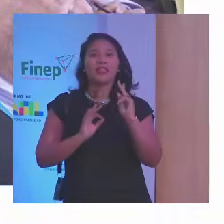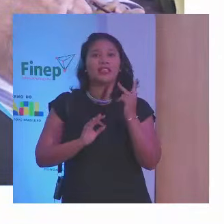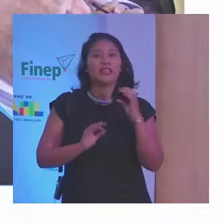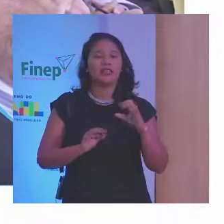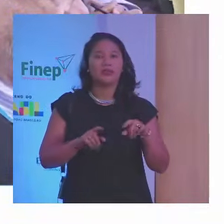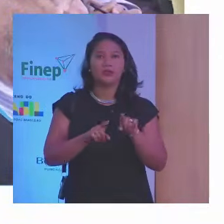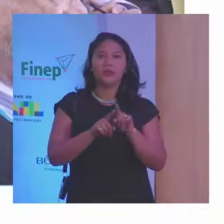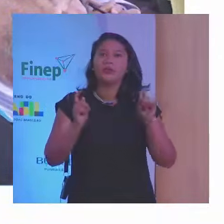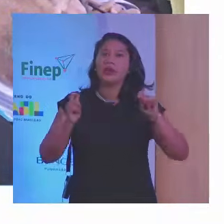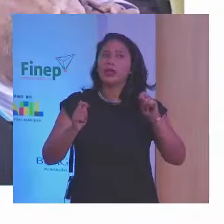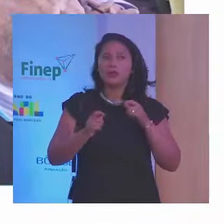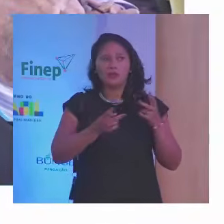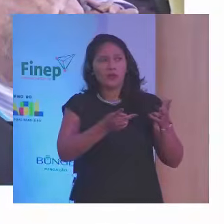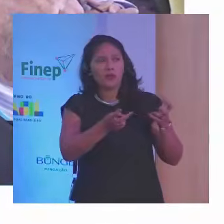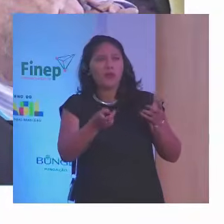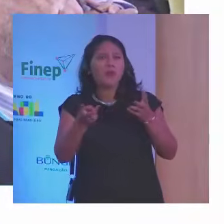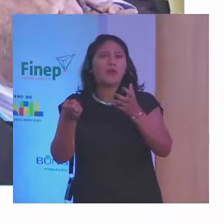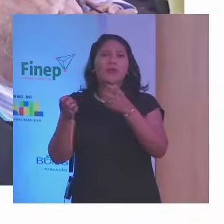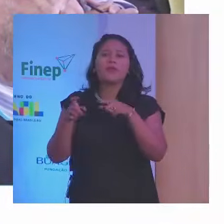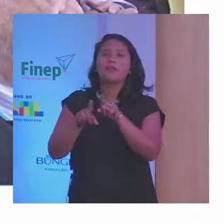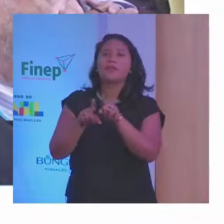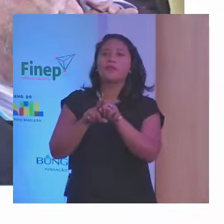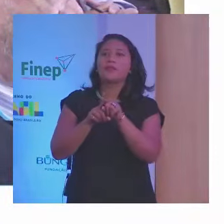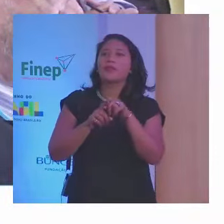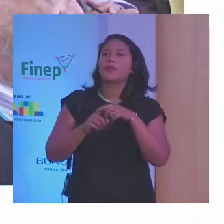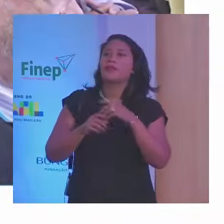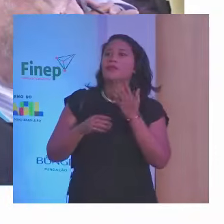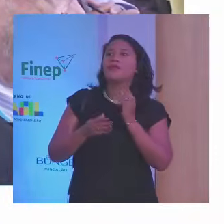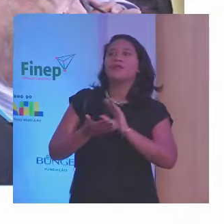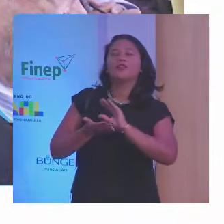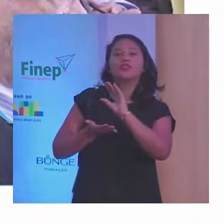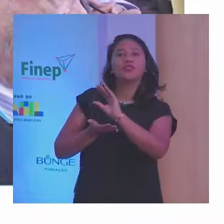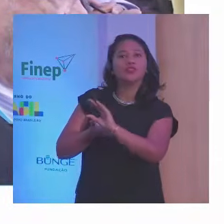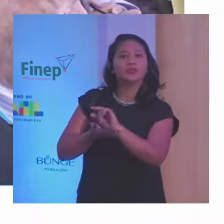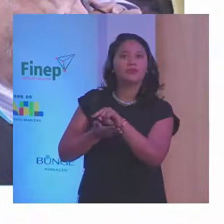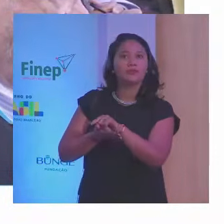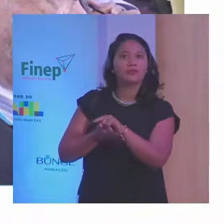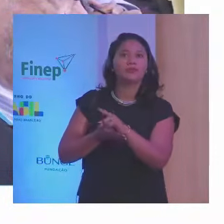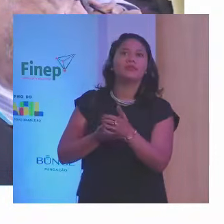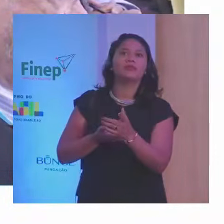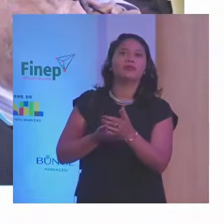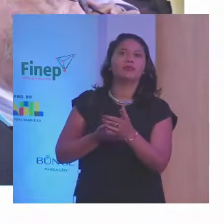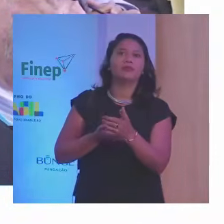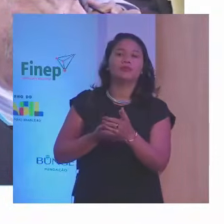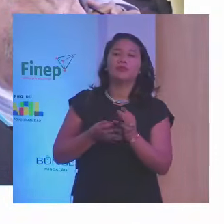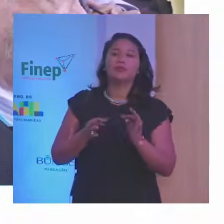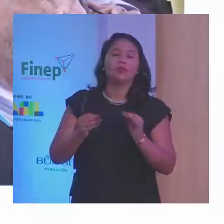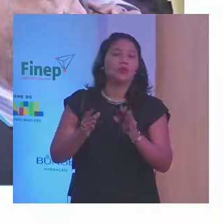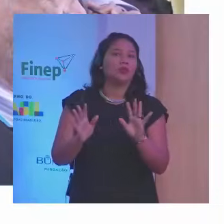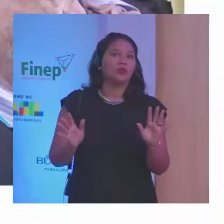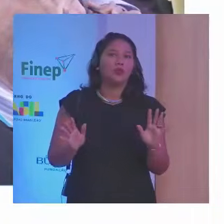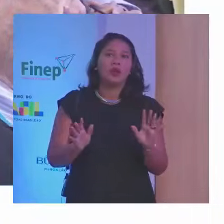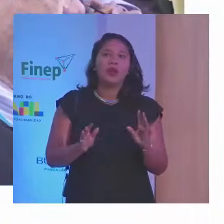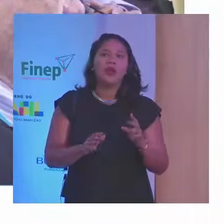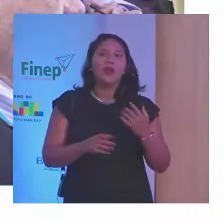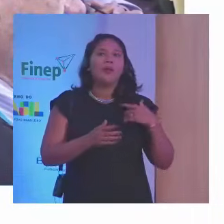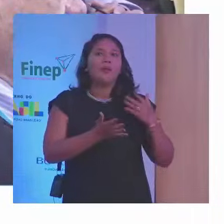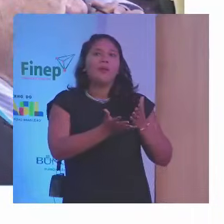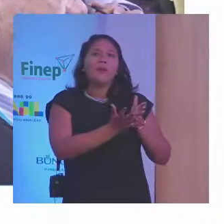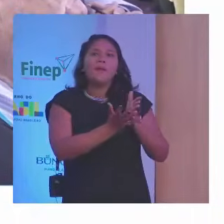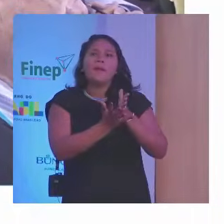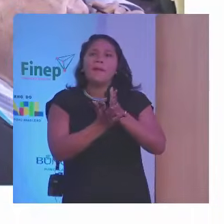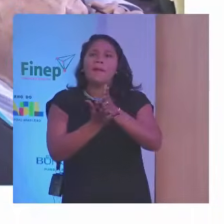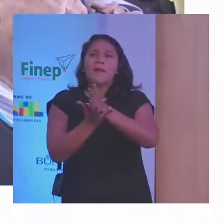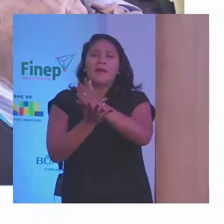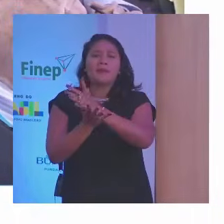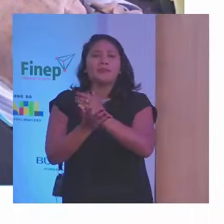que a gente pode recuperar e, tipo, investir em biodiesel, todas essas formas, vai trazer